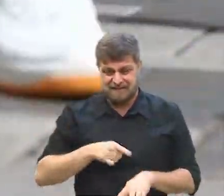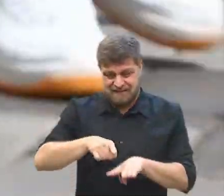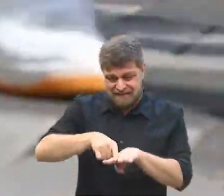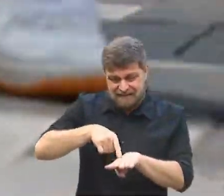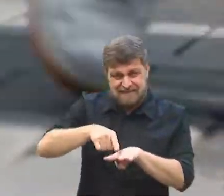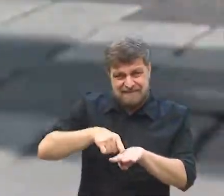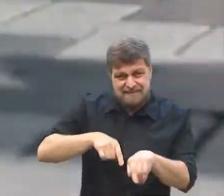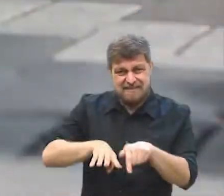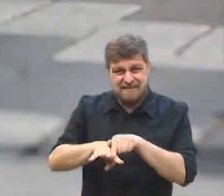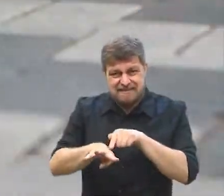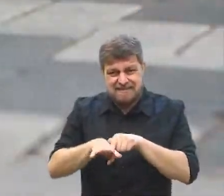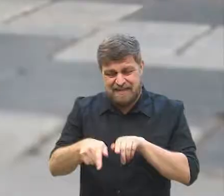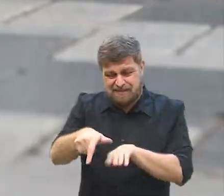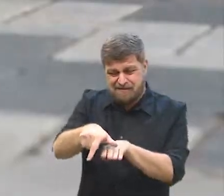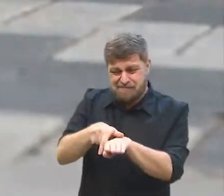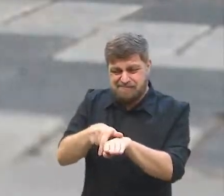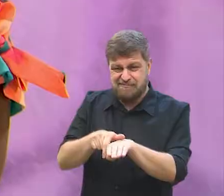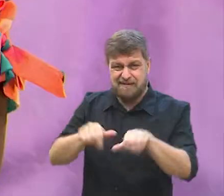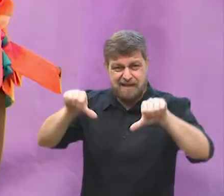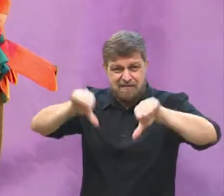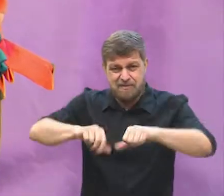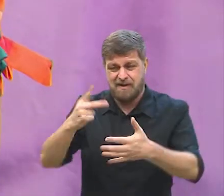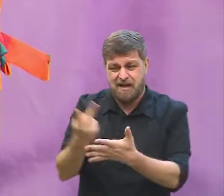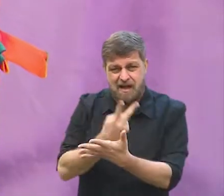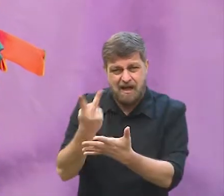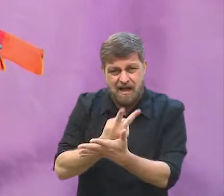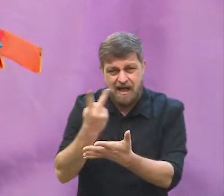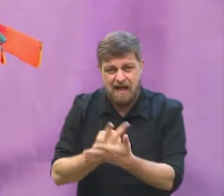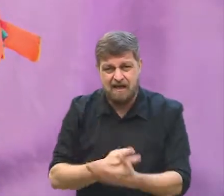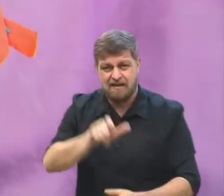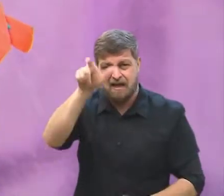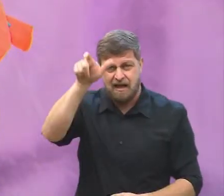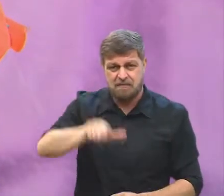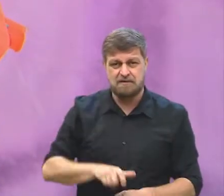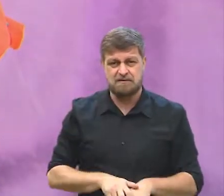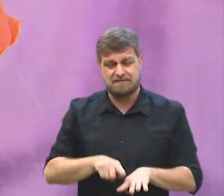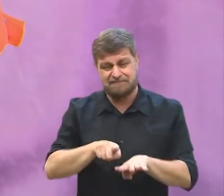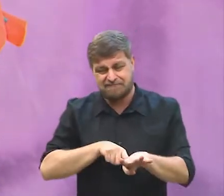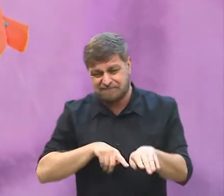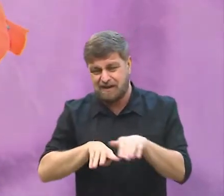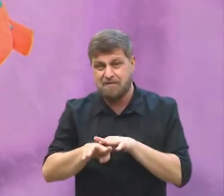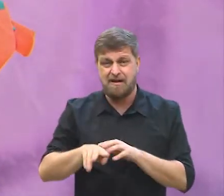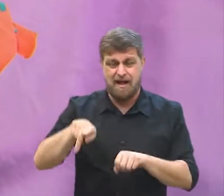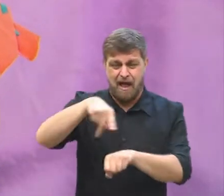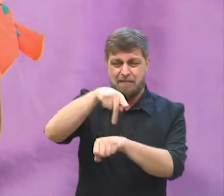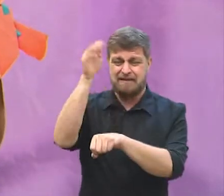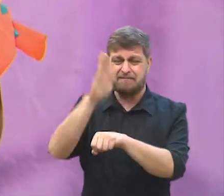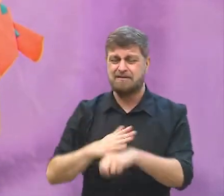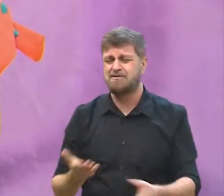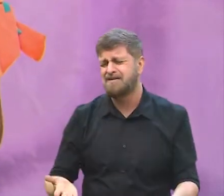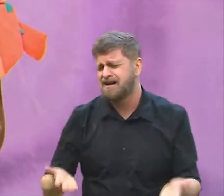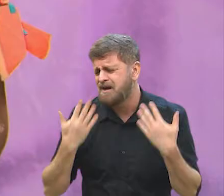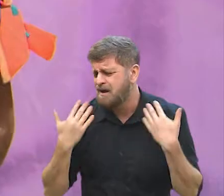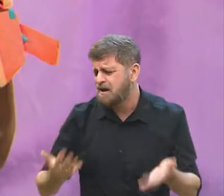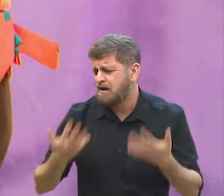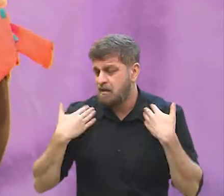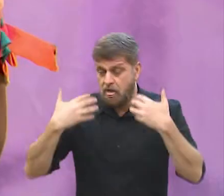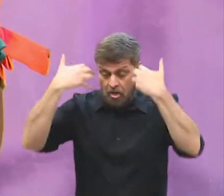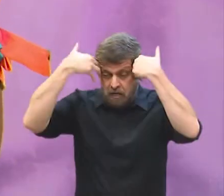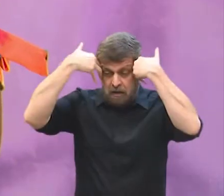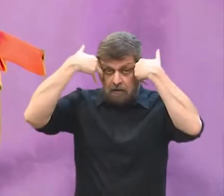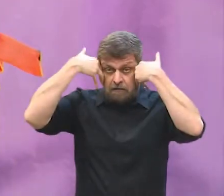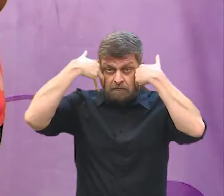chinelinho, aquele sapatinho. Isso, a pessoa que usa muito chinelo, a gente está num país que faz bastante calor, né? A gente até está no